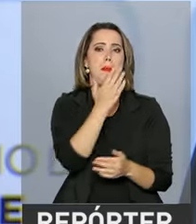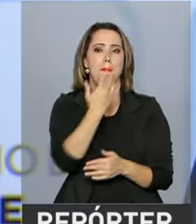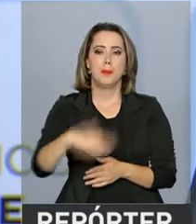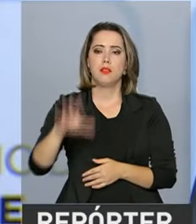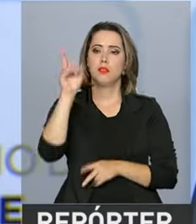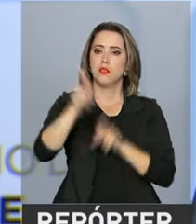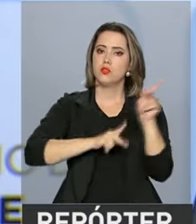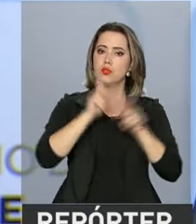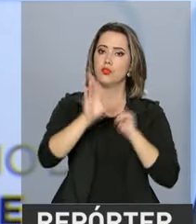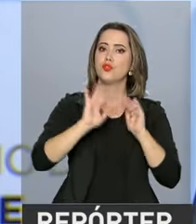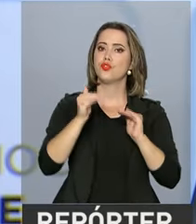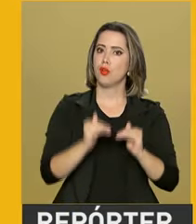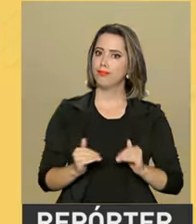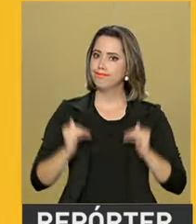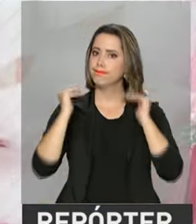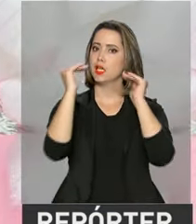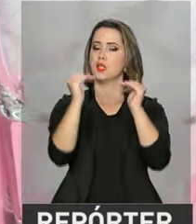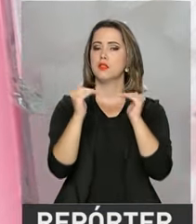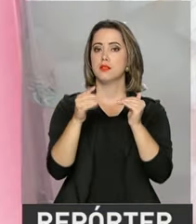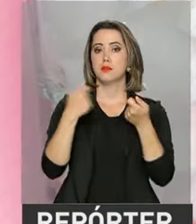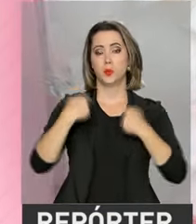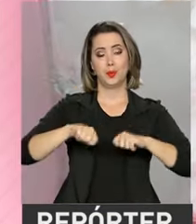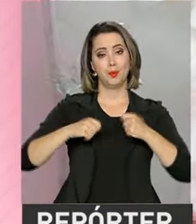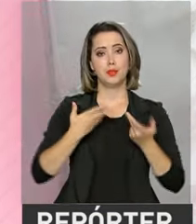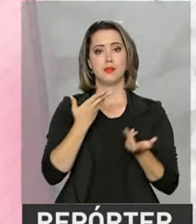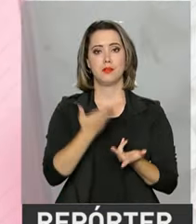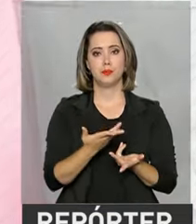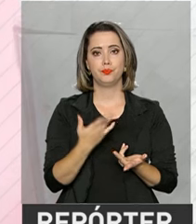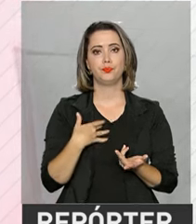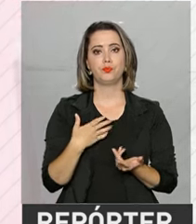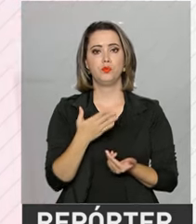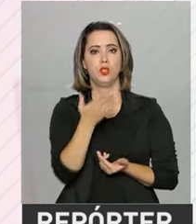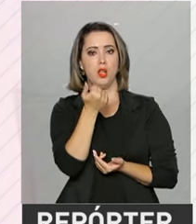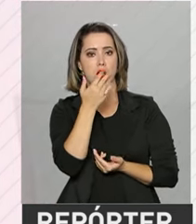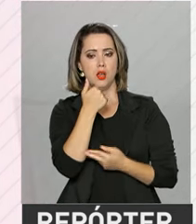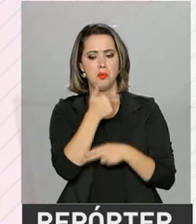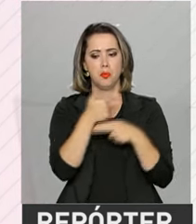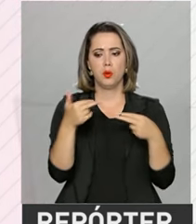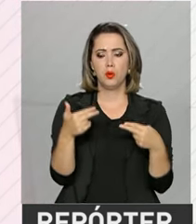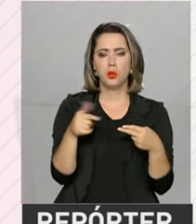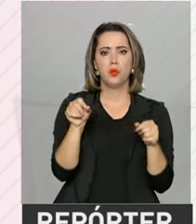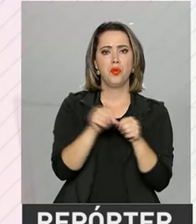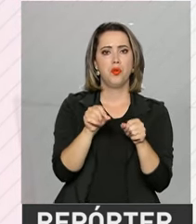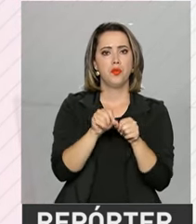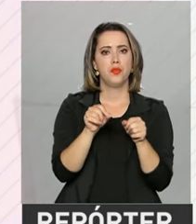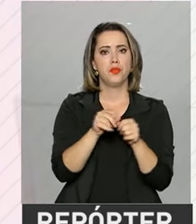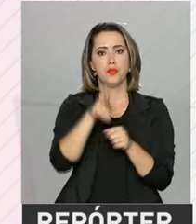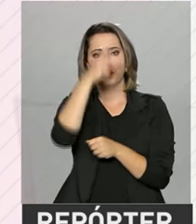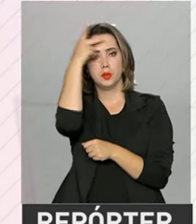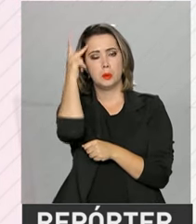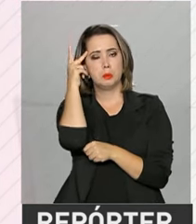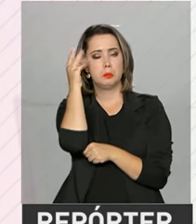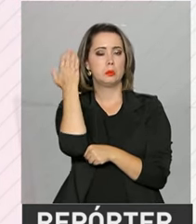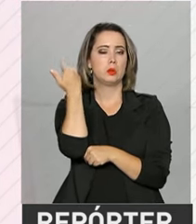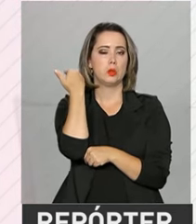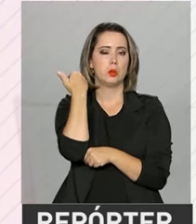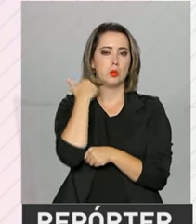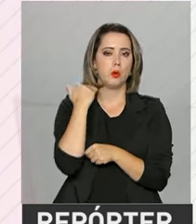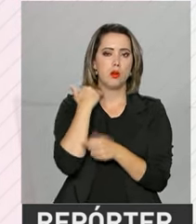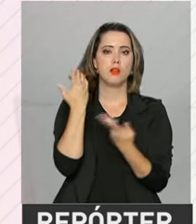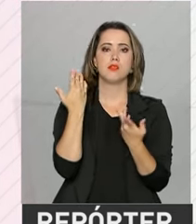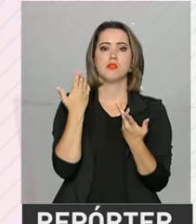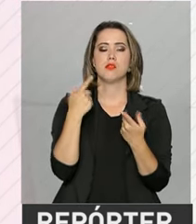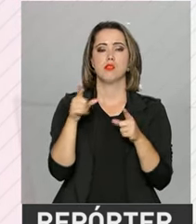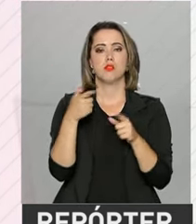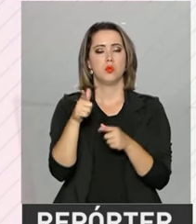peso acima do recomendado o excesso de peso o consumo de alimentos processados e o sedentarismo impactam no avanço das doenças